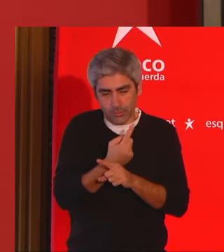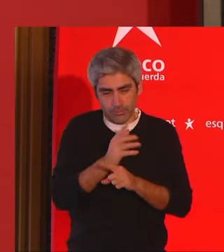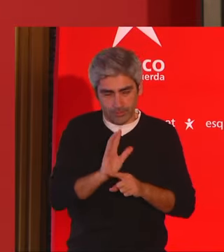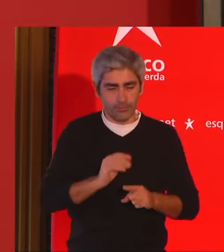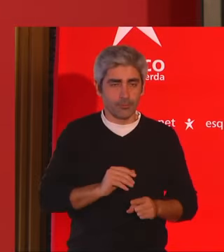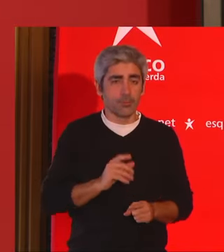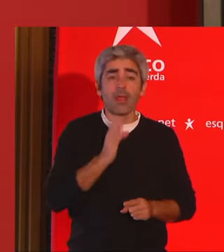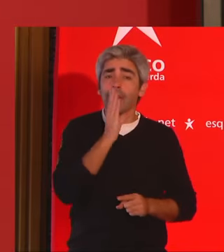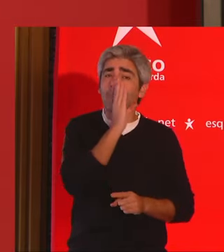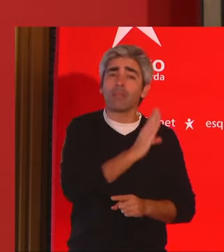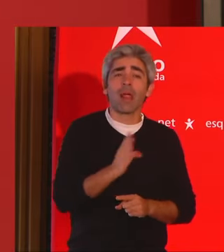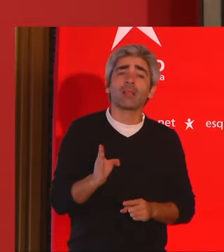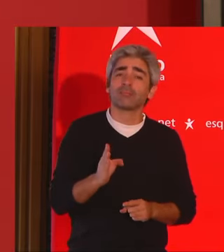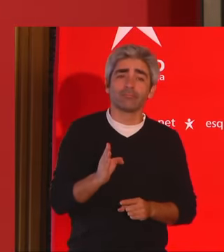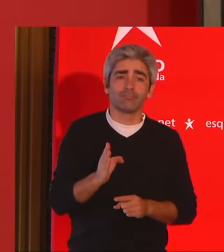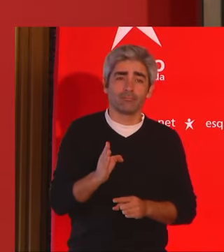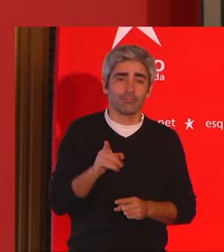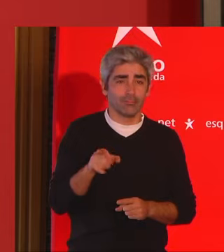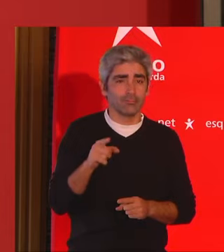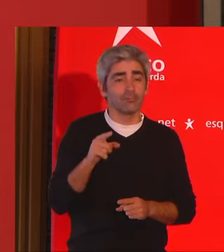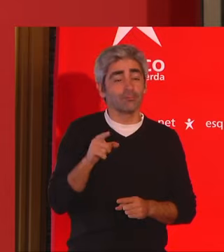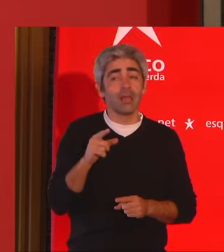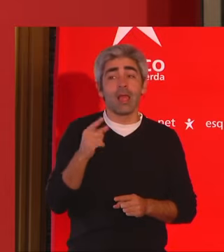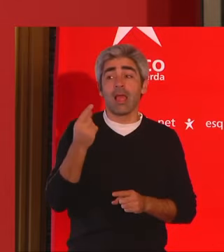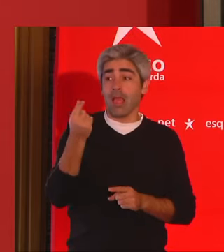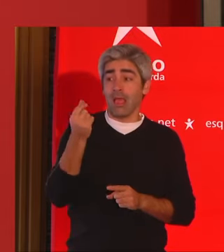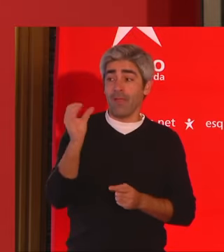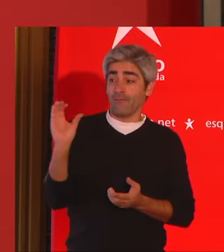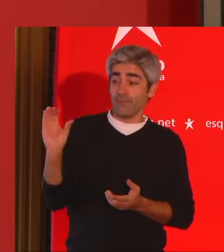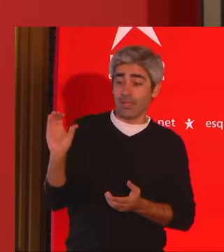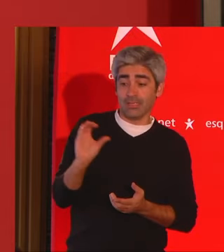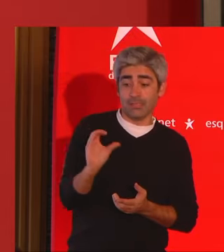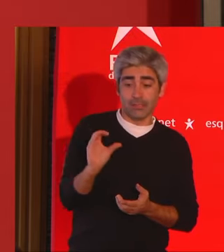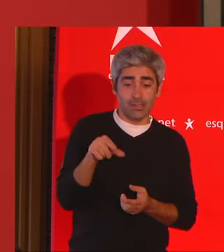E que, na prática, dá a quem financia